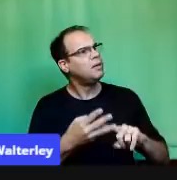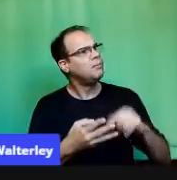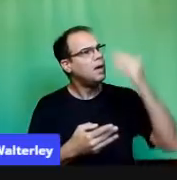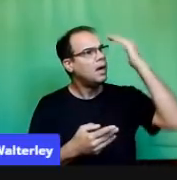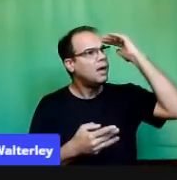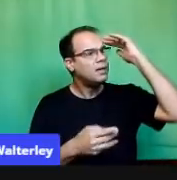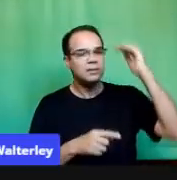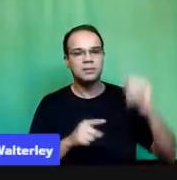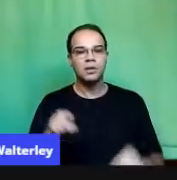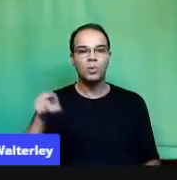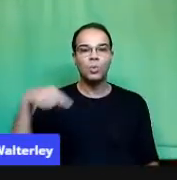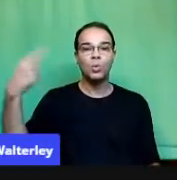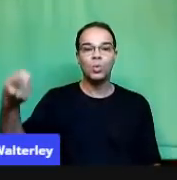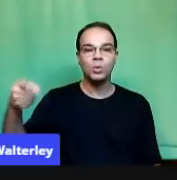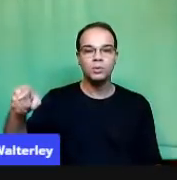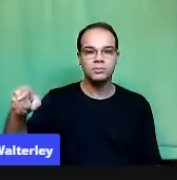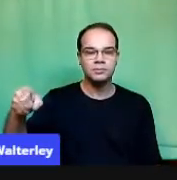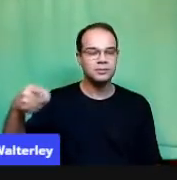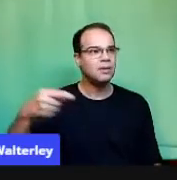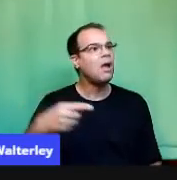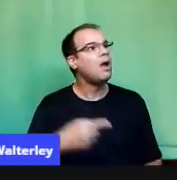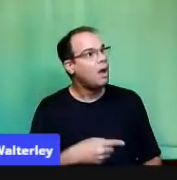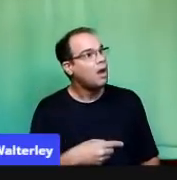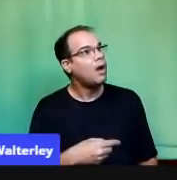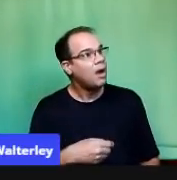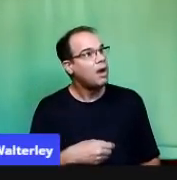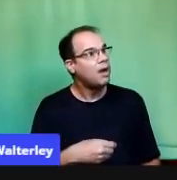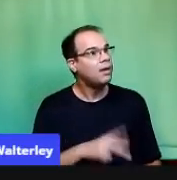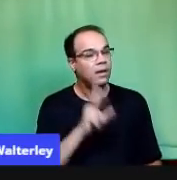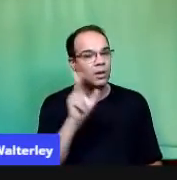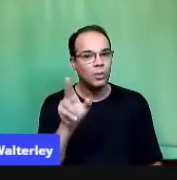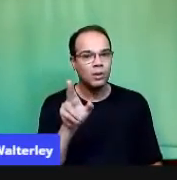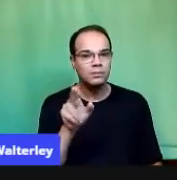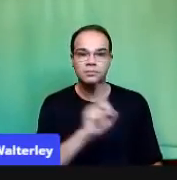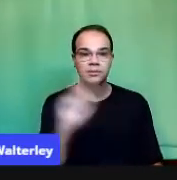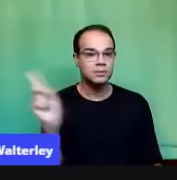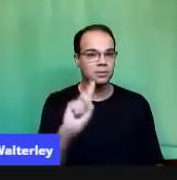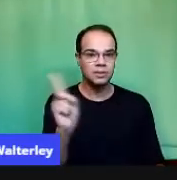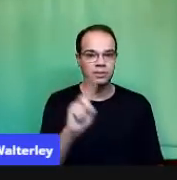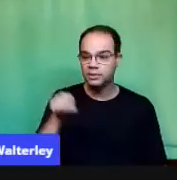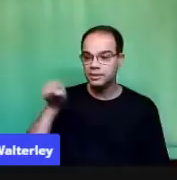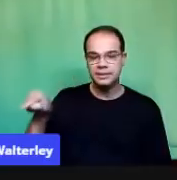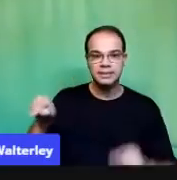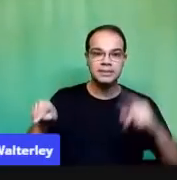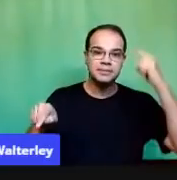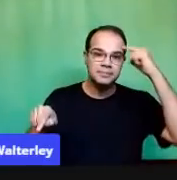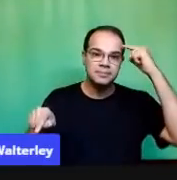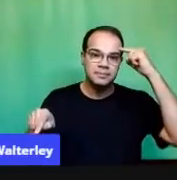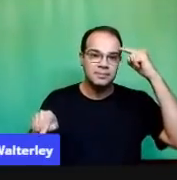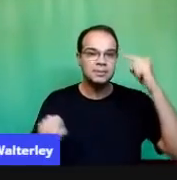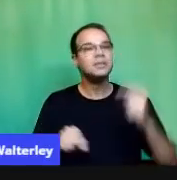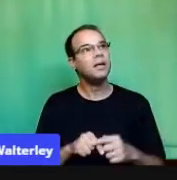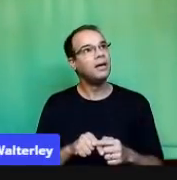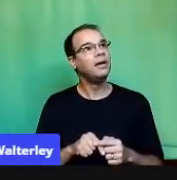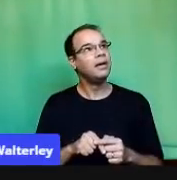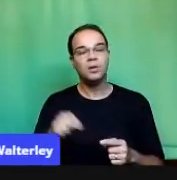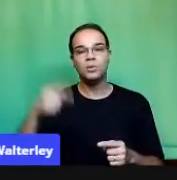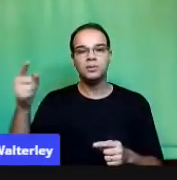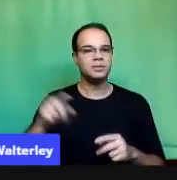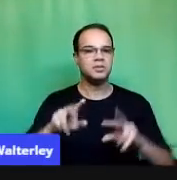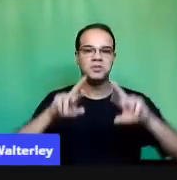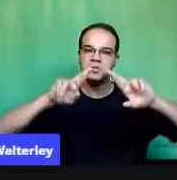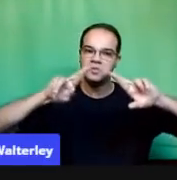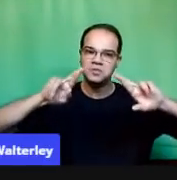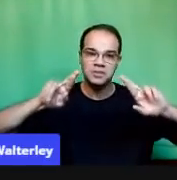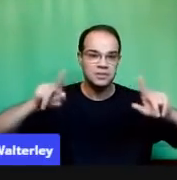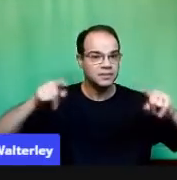certo? E como que nós trabalhamos isso com crianças tão pequenas? Como que nós vamos levar isso para dentro da sala